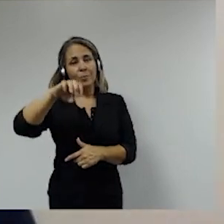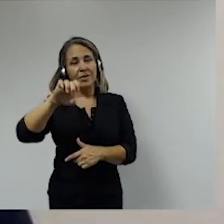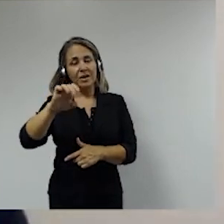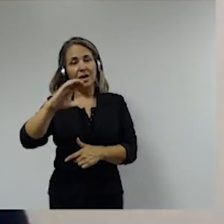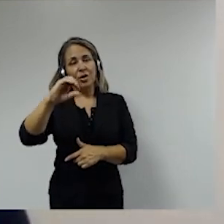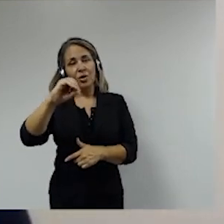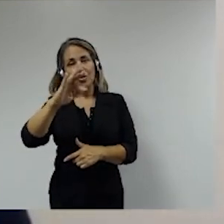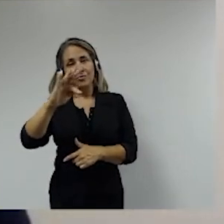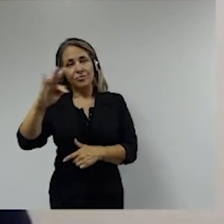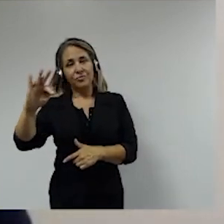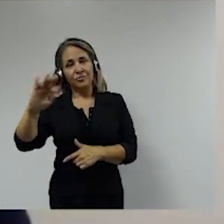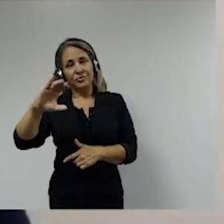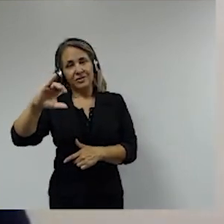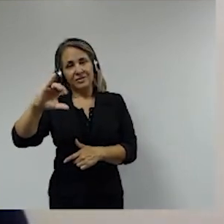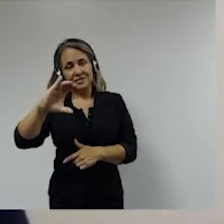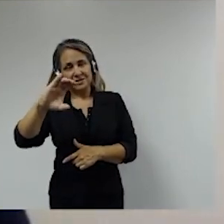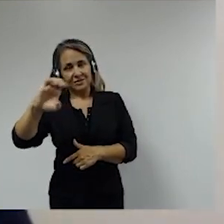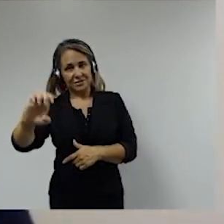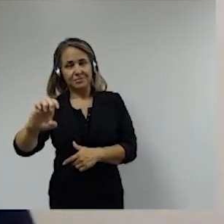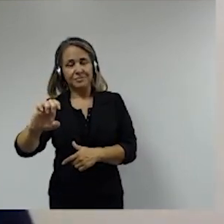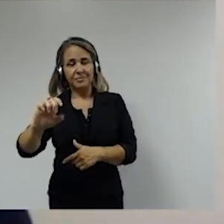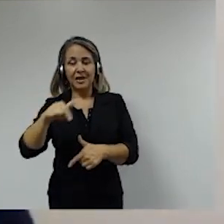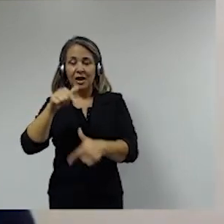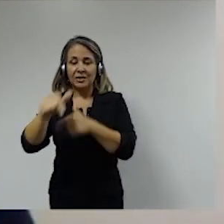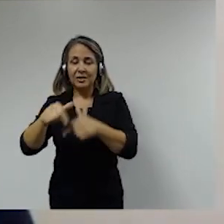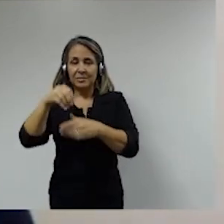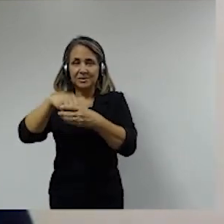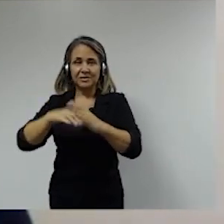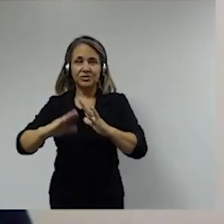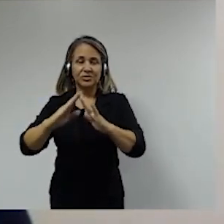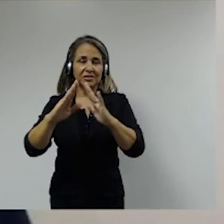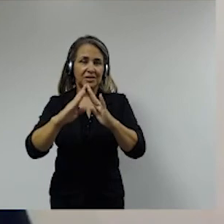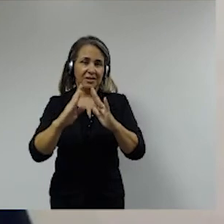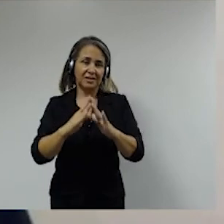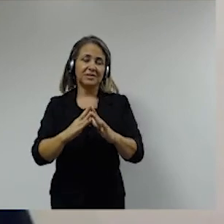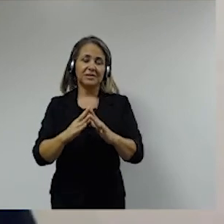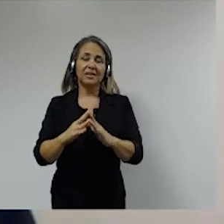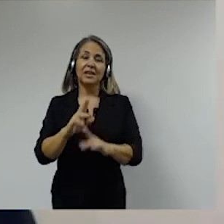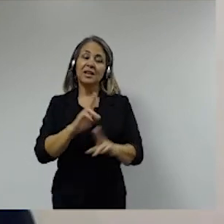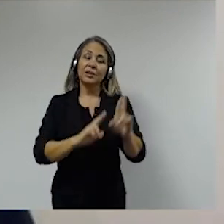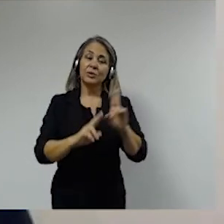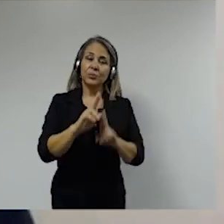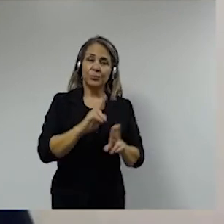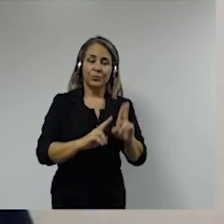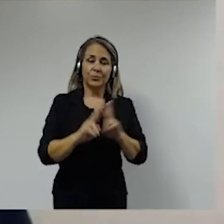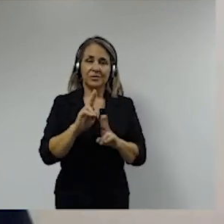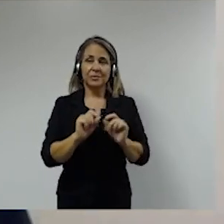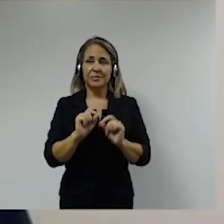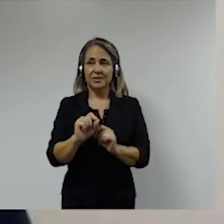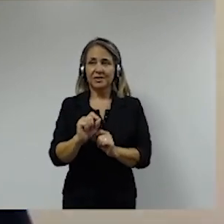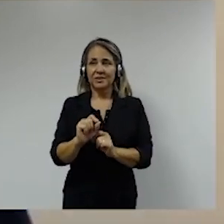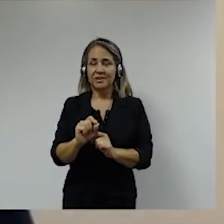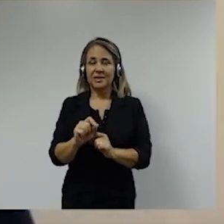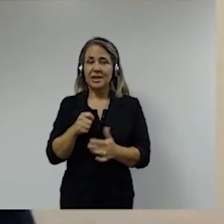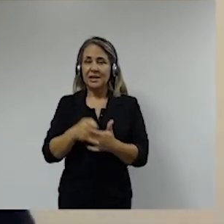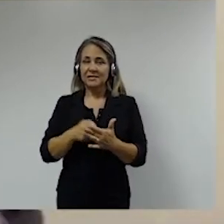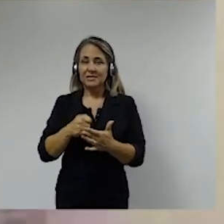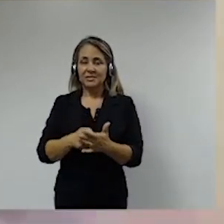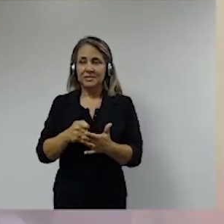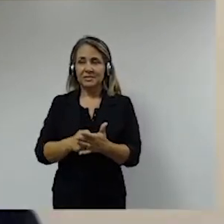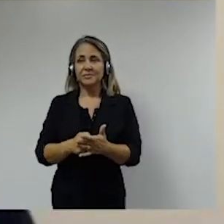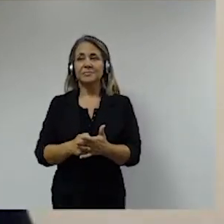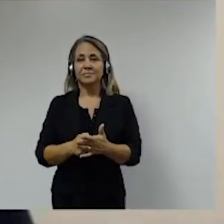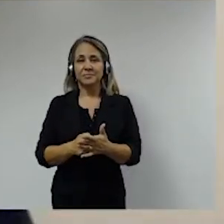faço esse esclarecimento porque existe uma discussão muito forte no âmbito da doutrina, exigindo que